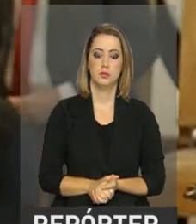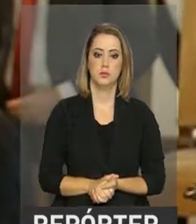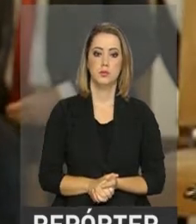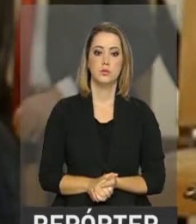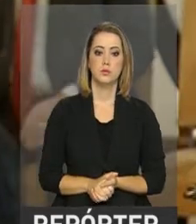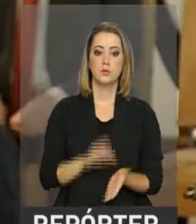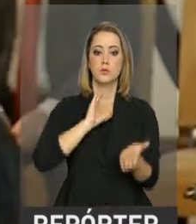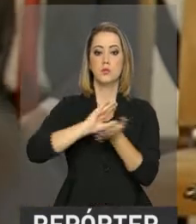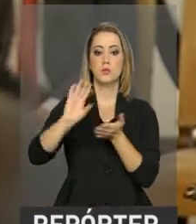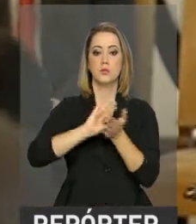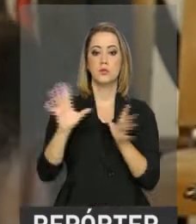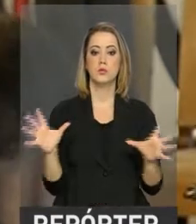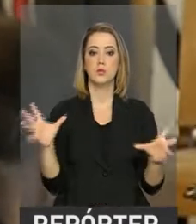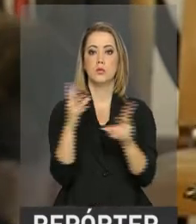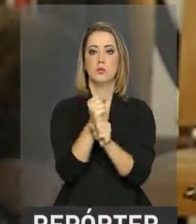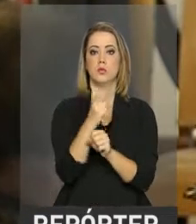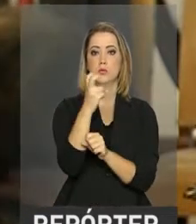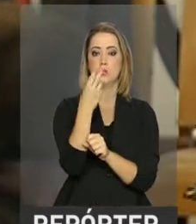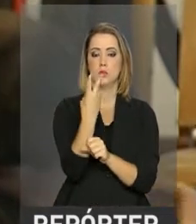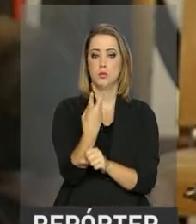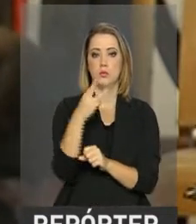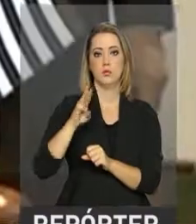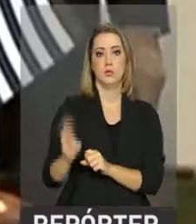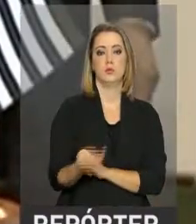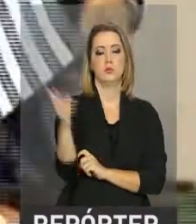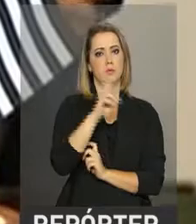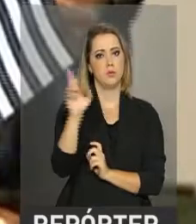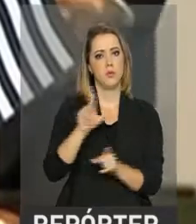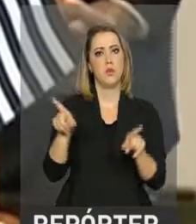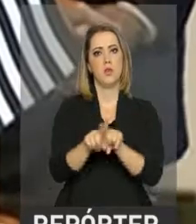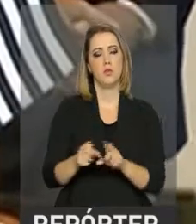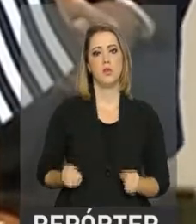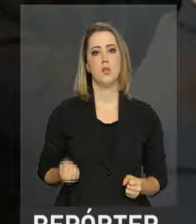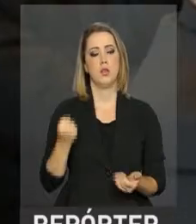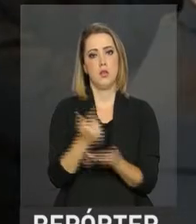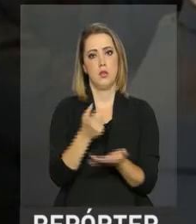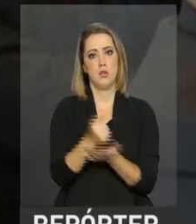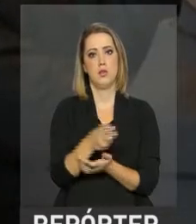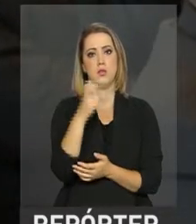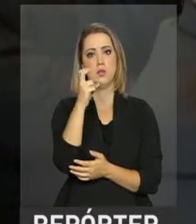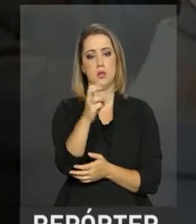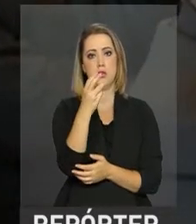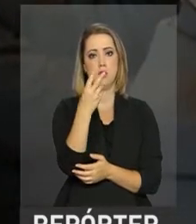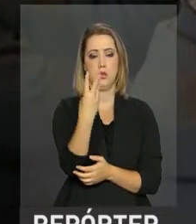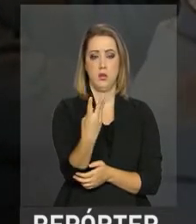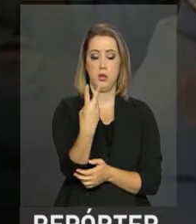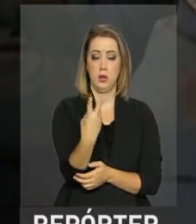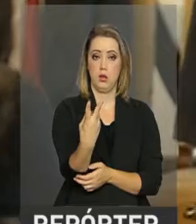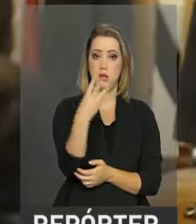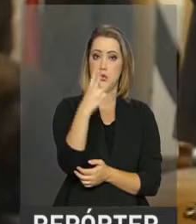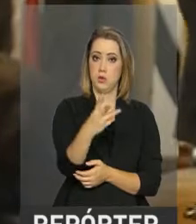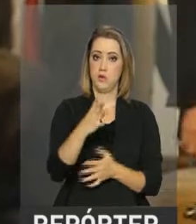Os investimentos somam quase 52 milhões de reais e incluem a aquisição de 523 coletes à prova de